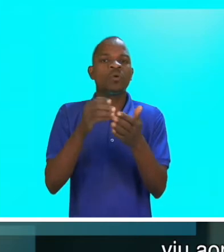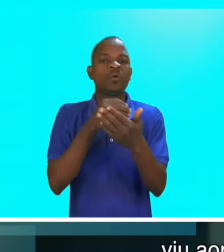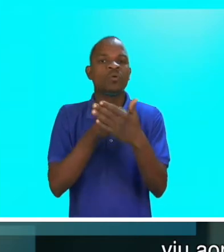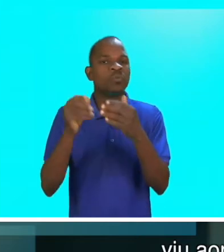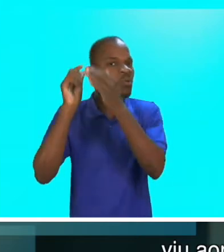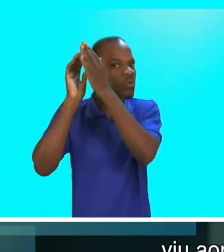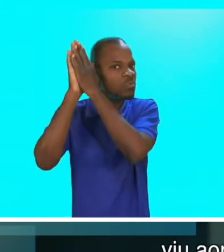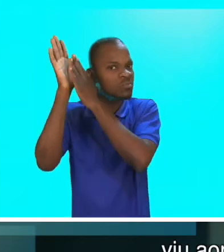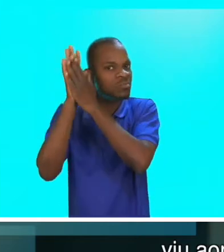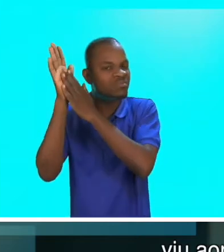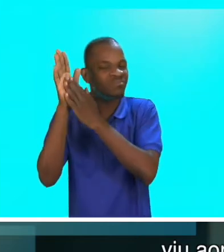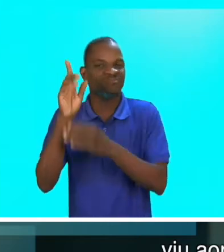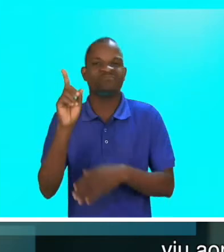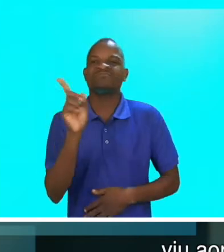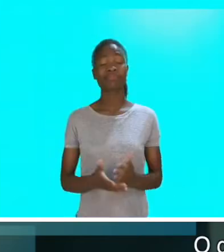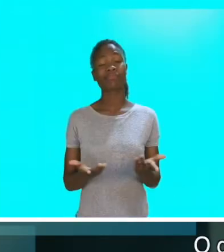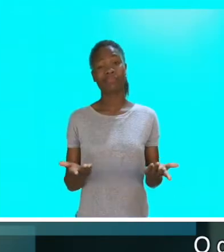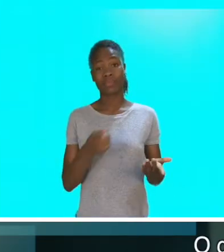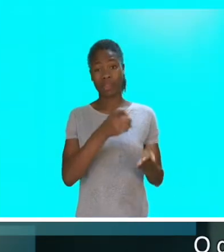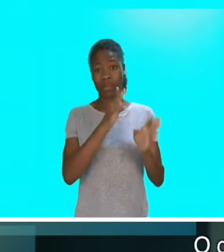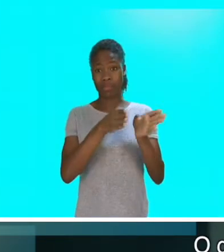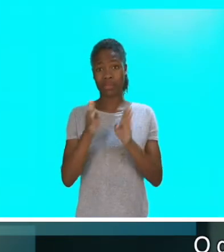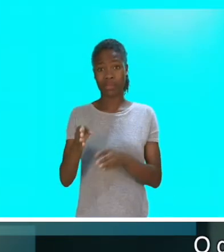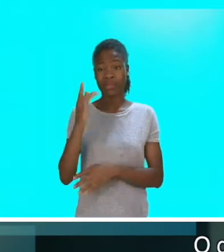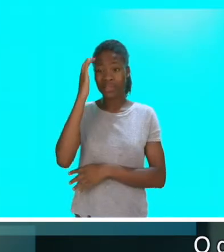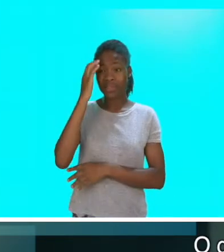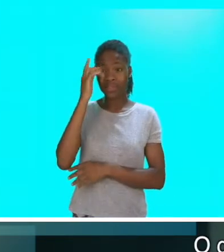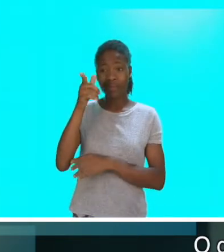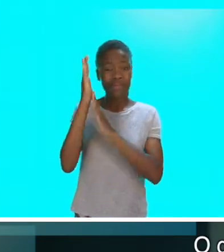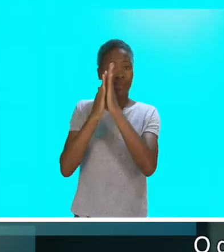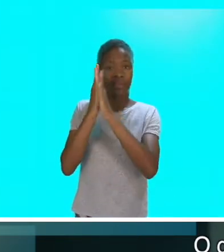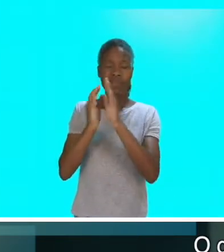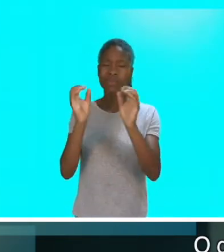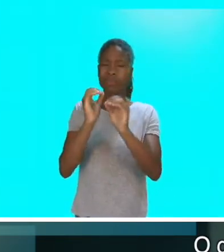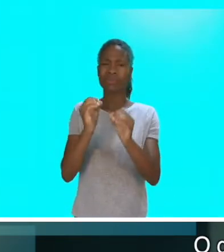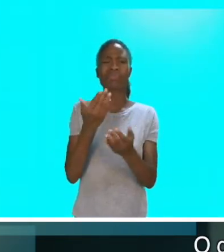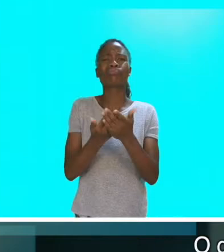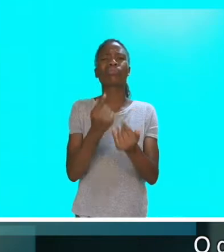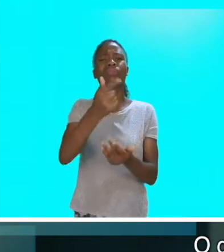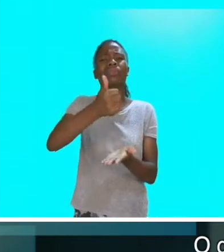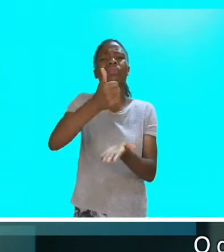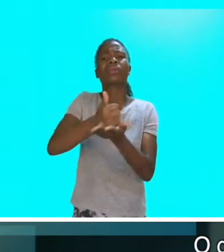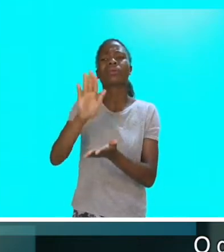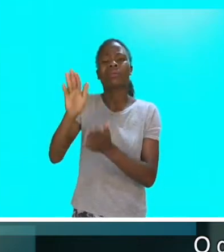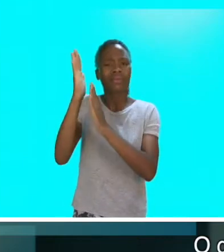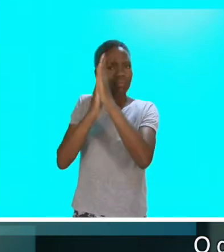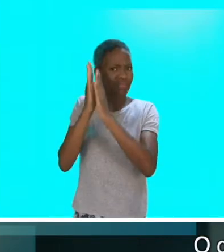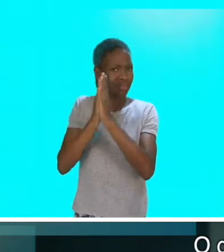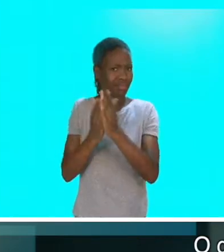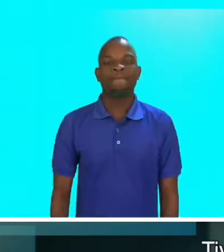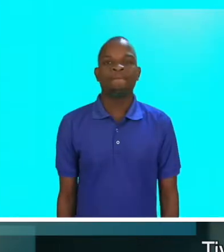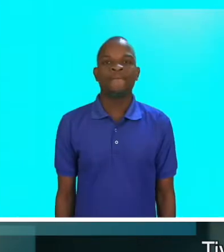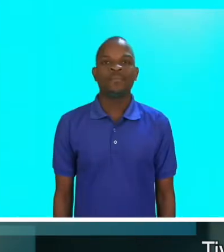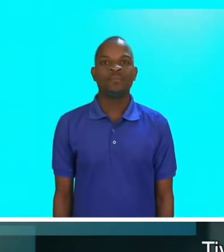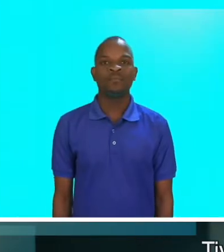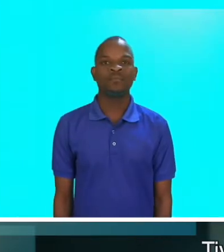cabelo. Já tem, já é rastafari, não é assim. O que motivou aqueles que não são rastafari a fazerem dreads?